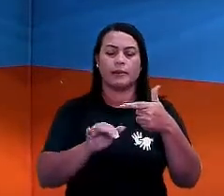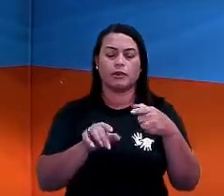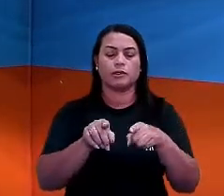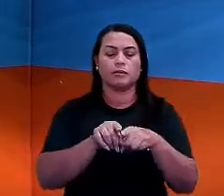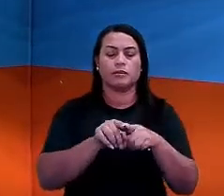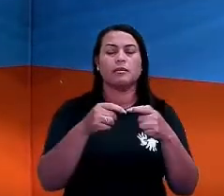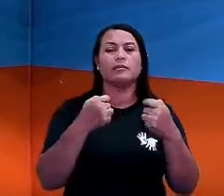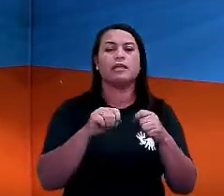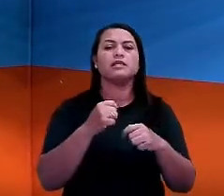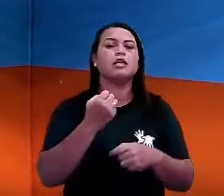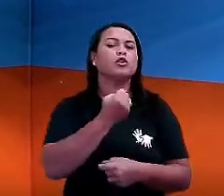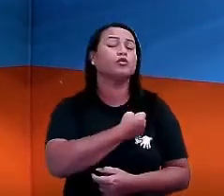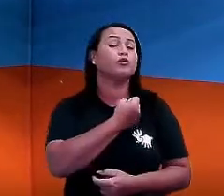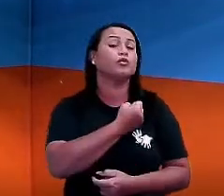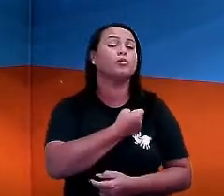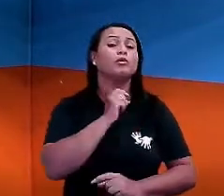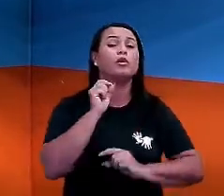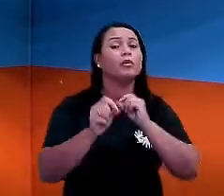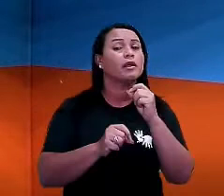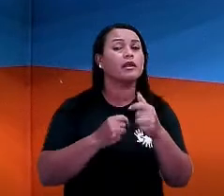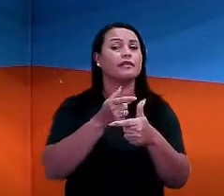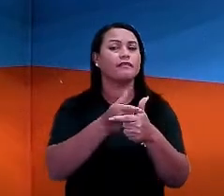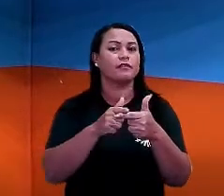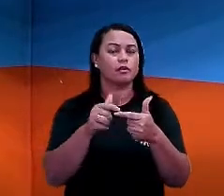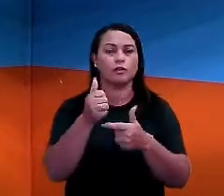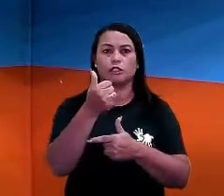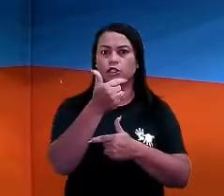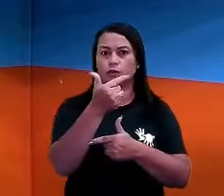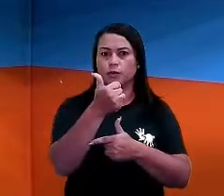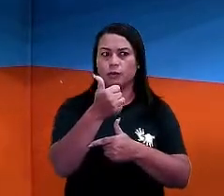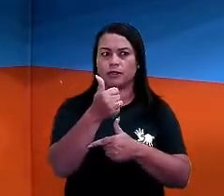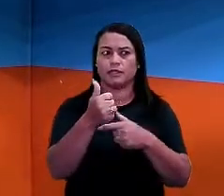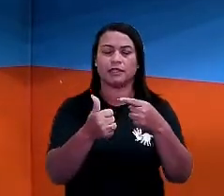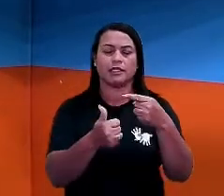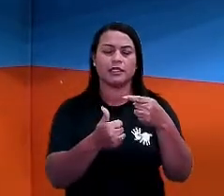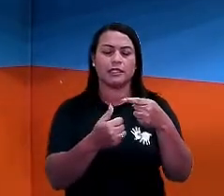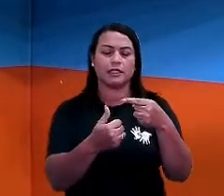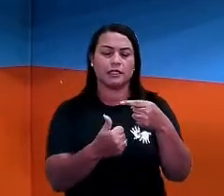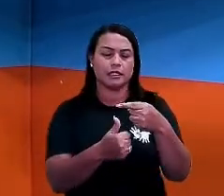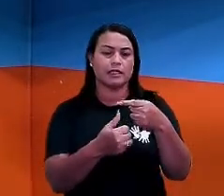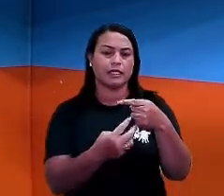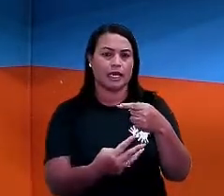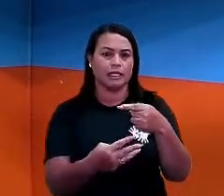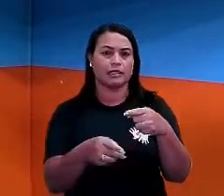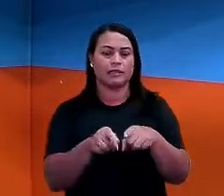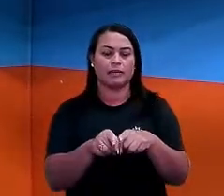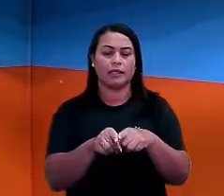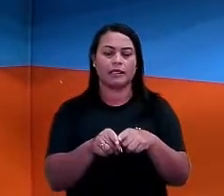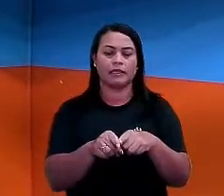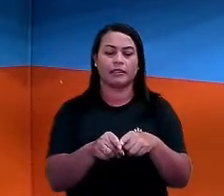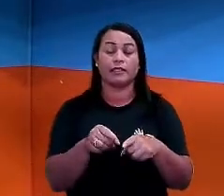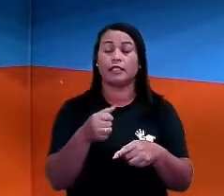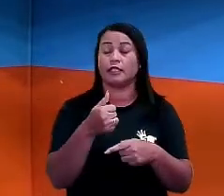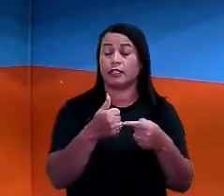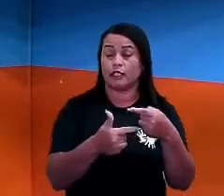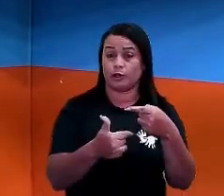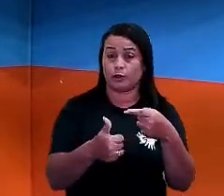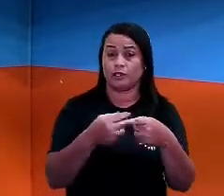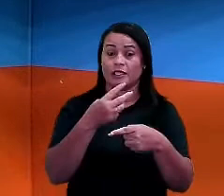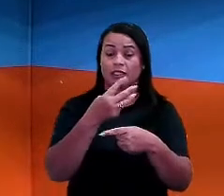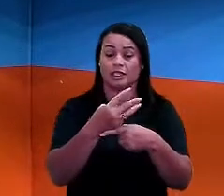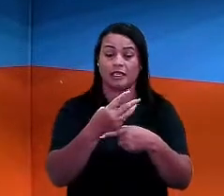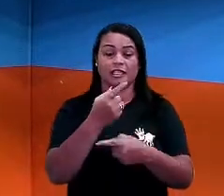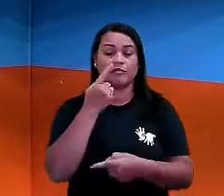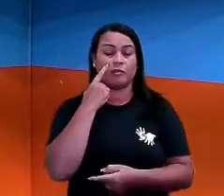que seja divisor de 12 e de 3. Um número que seja divisível, né? E aí, eu trouxe o